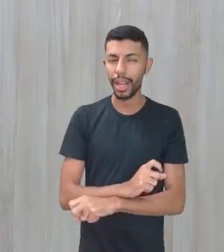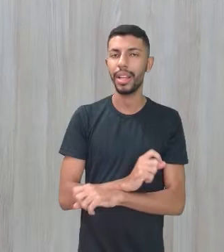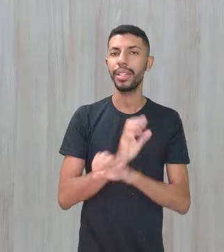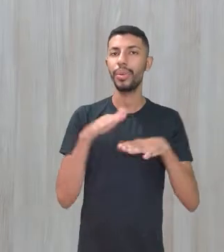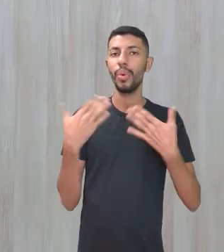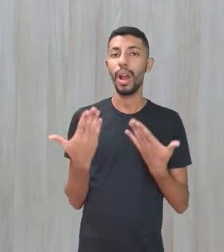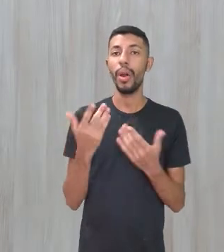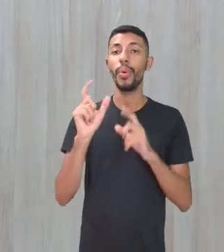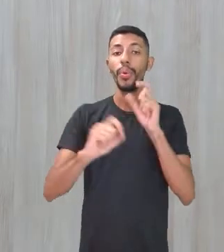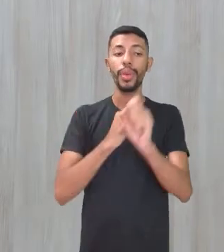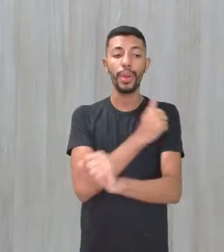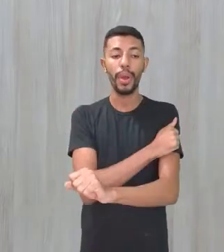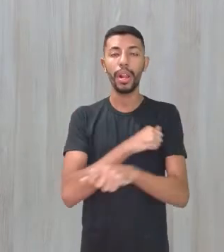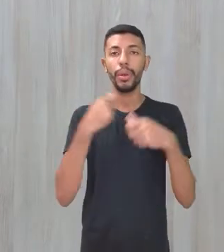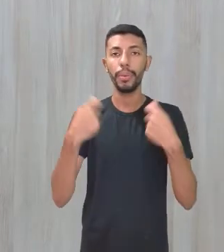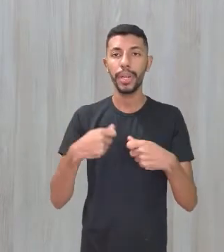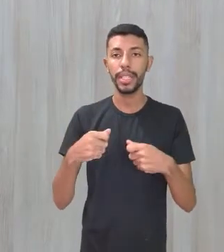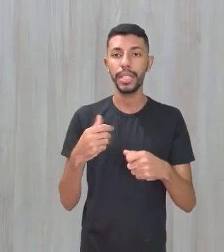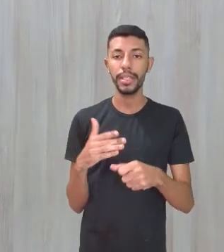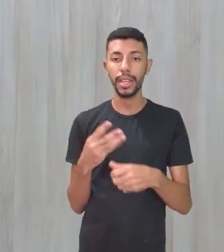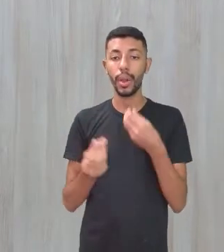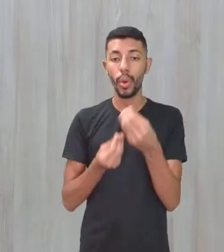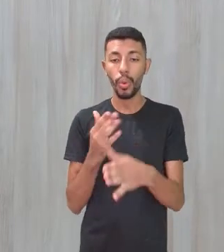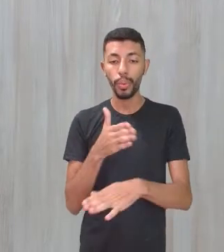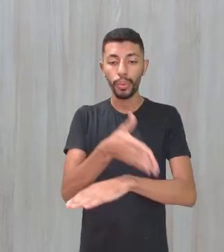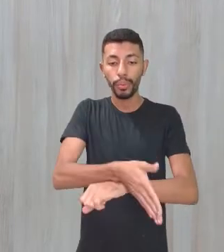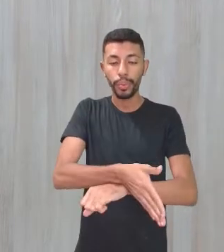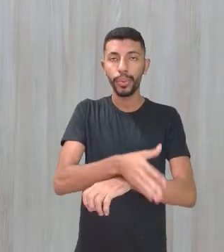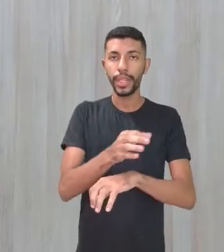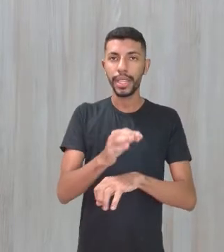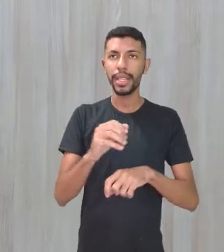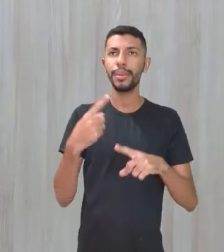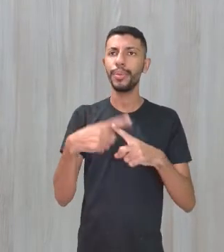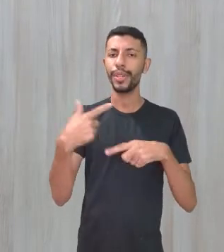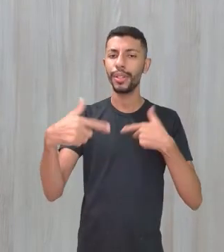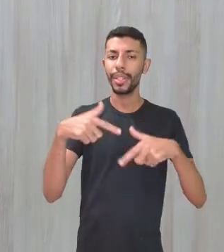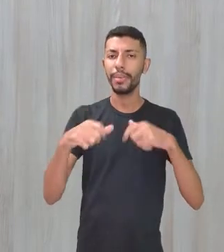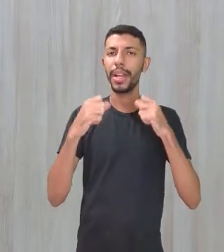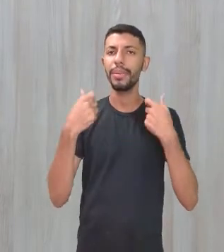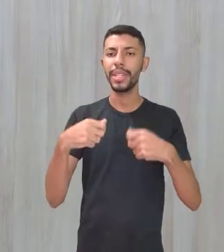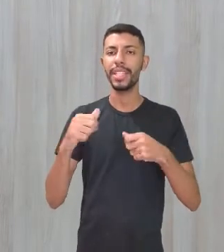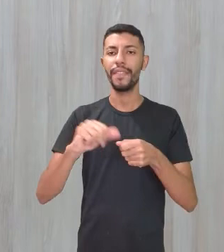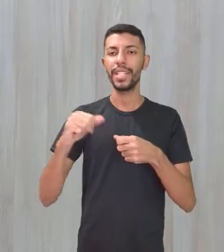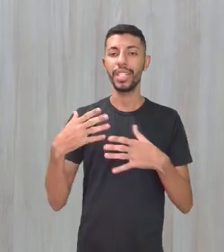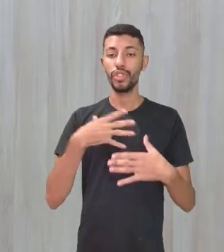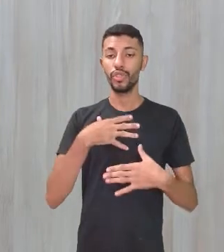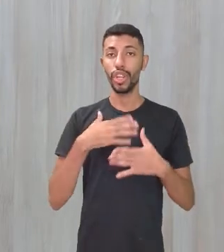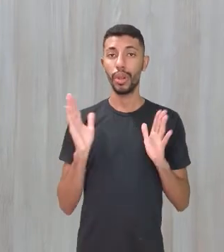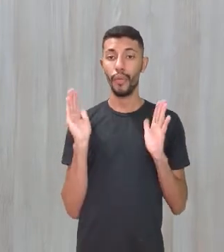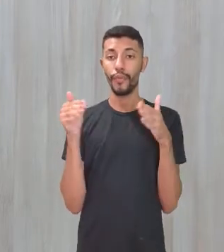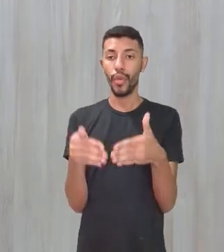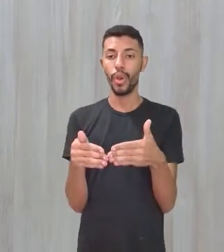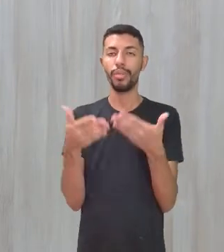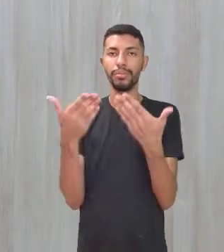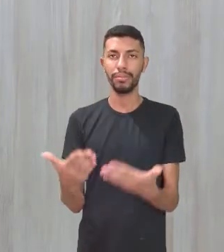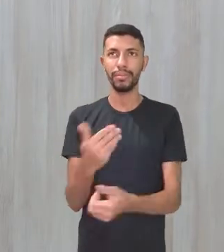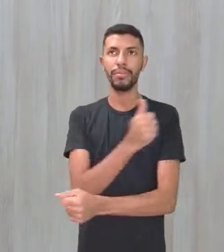precisa como intervenção, porque o trabalho vai ser feito de maneira muito específica para esse estudante.